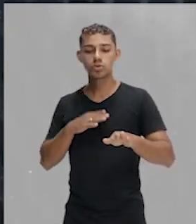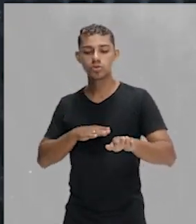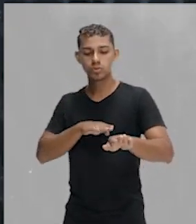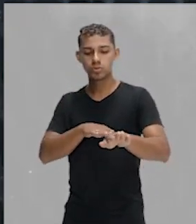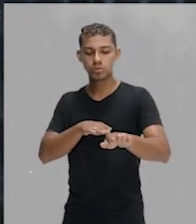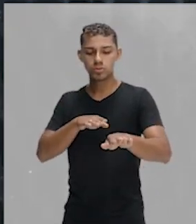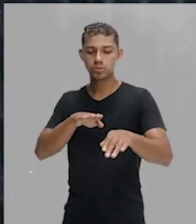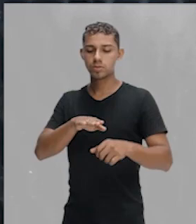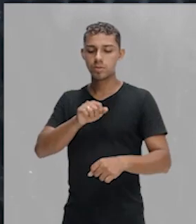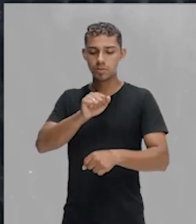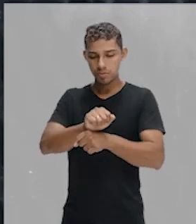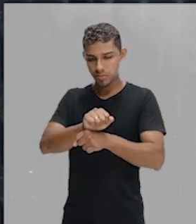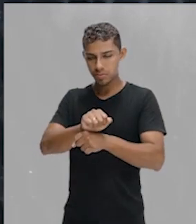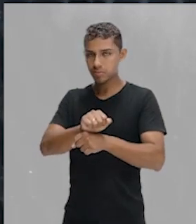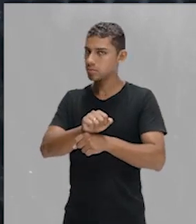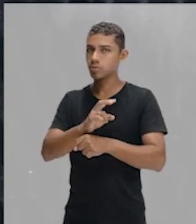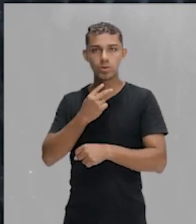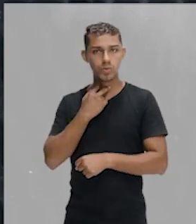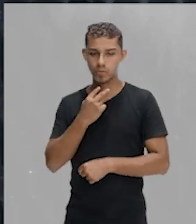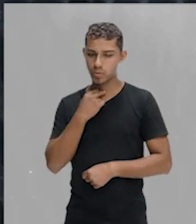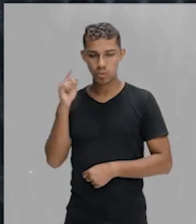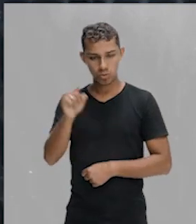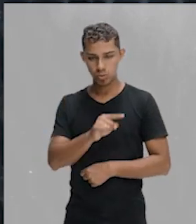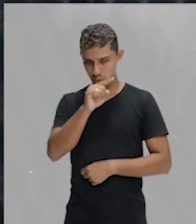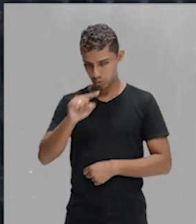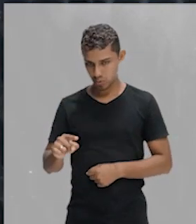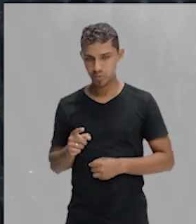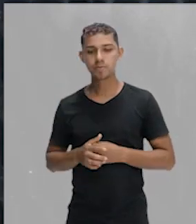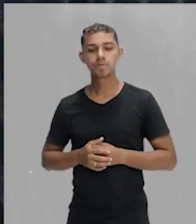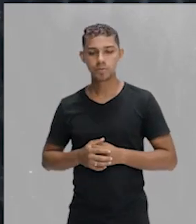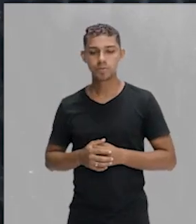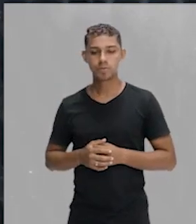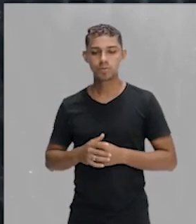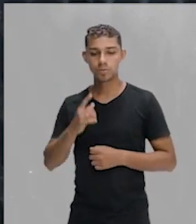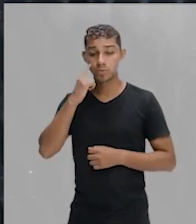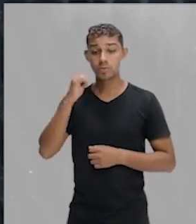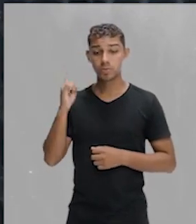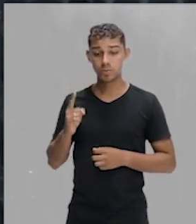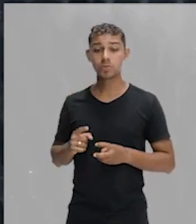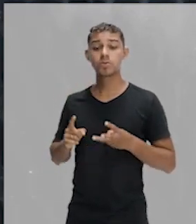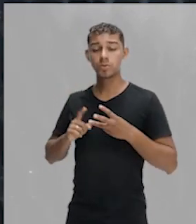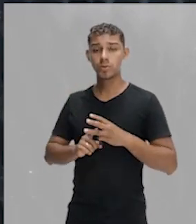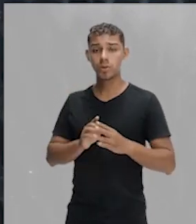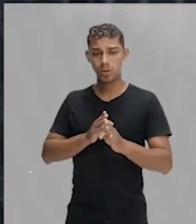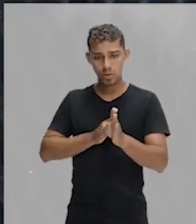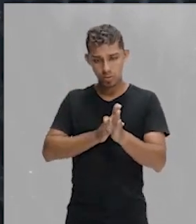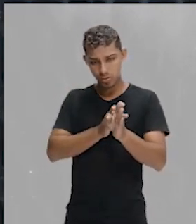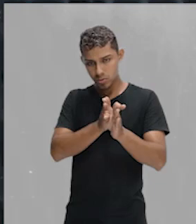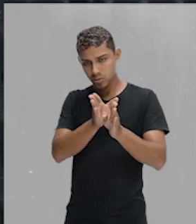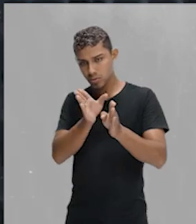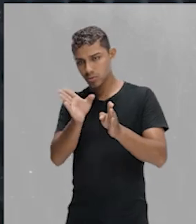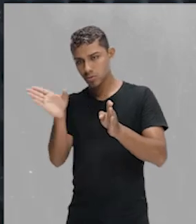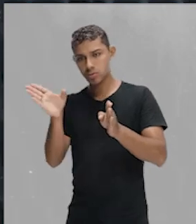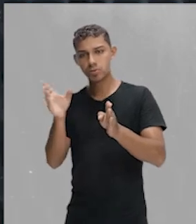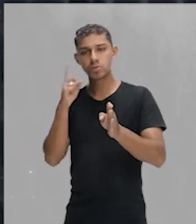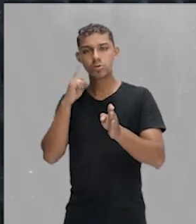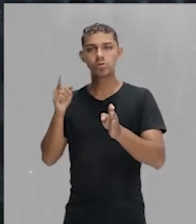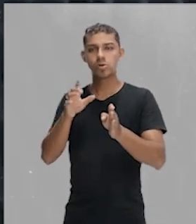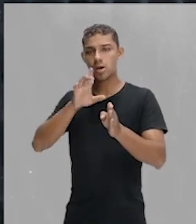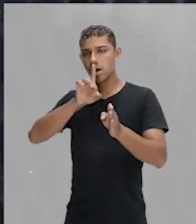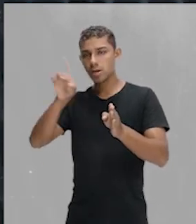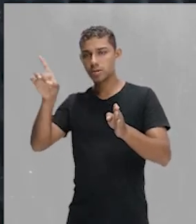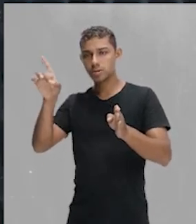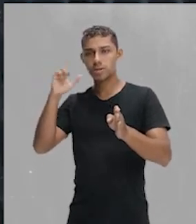tá? Indicação de separador trânsito à la derecha. Então, essa imagem me